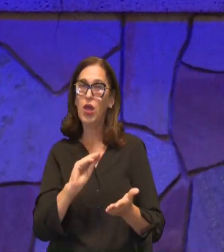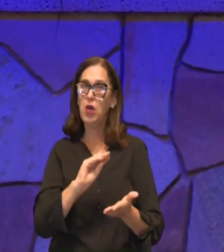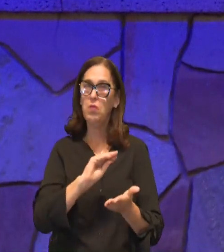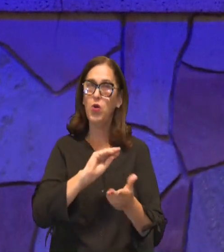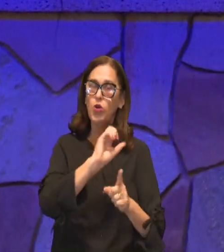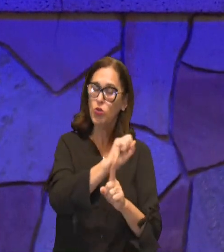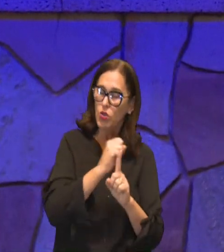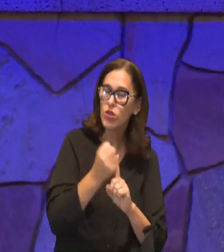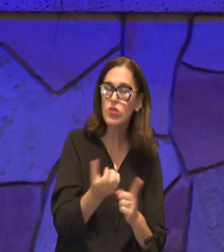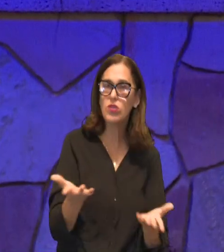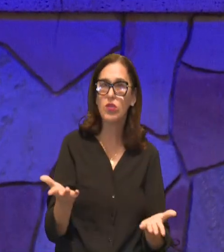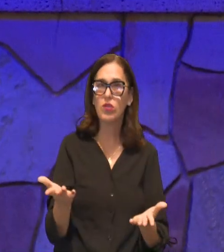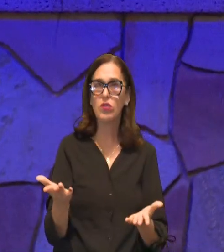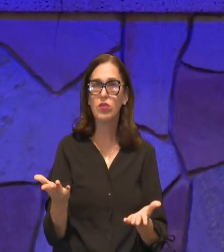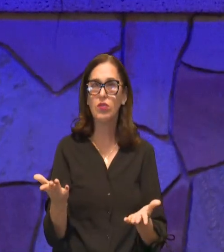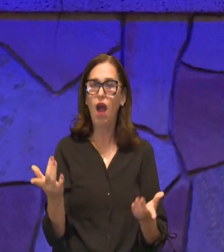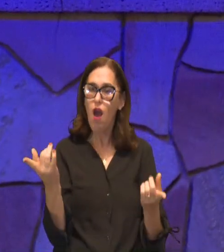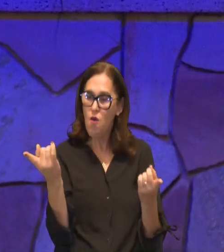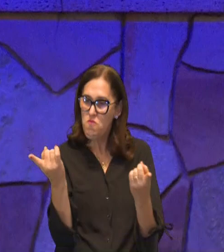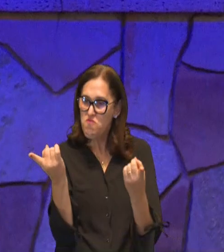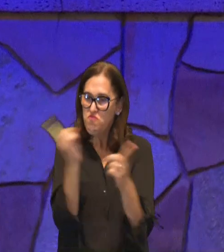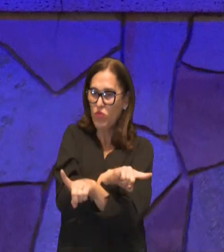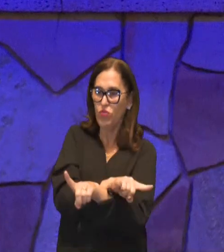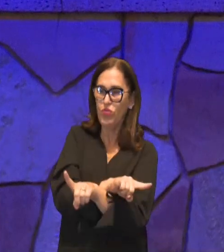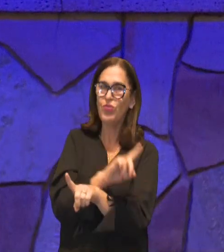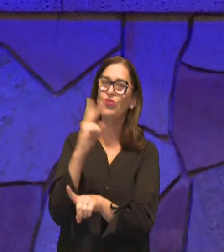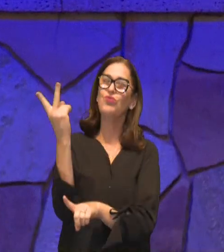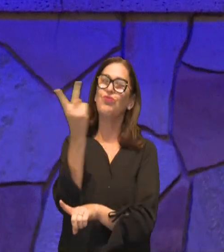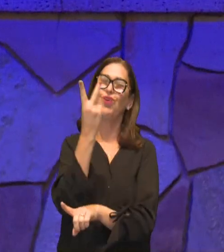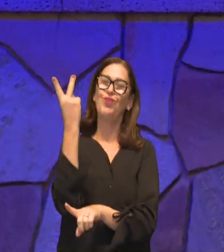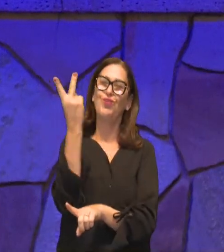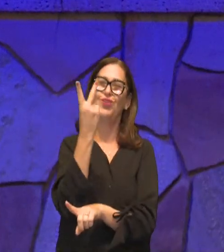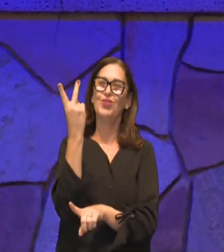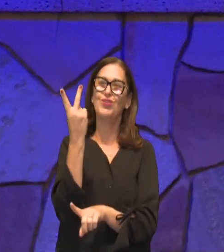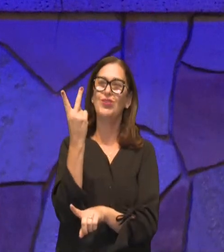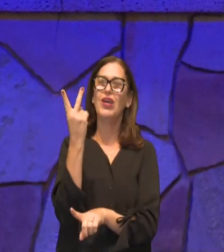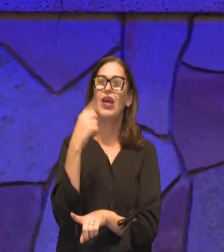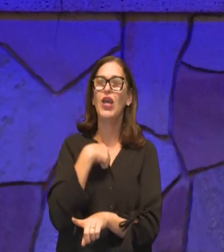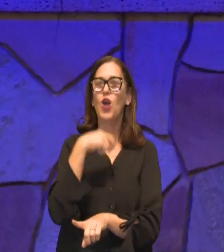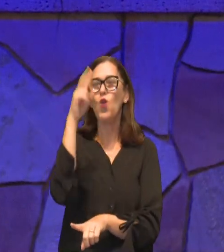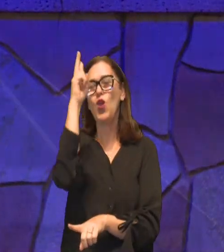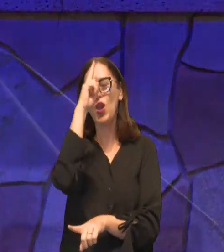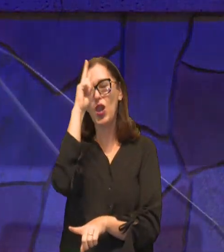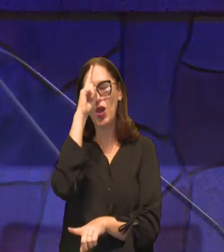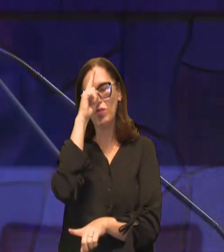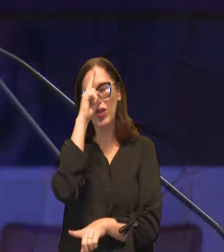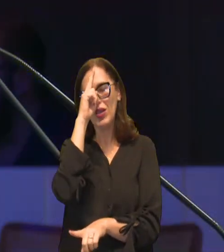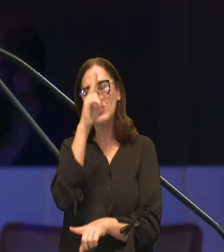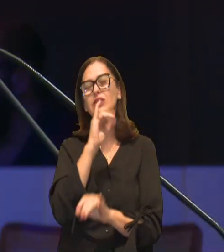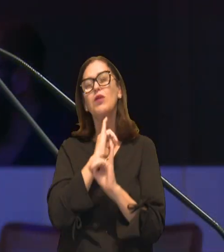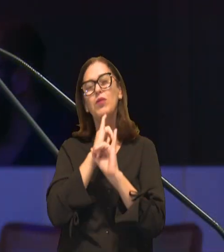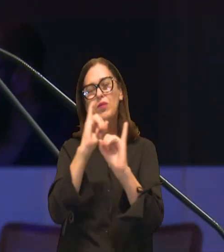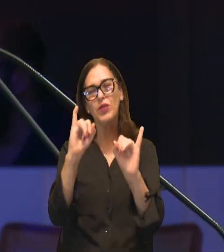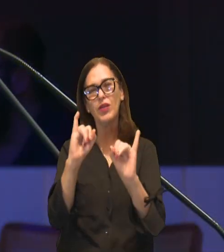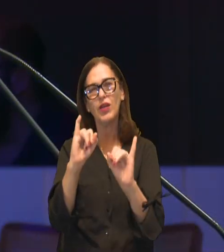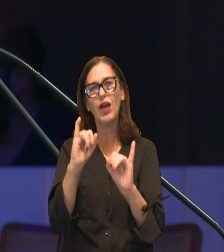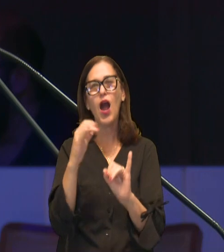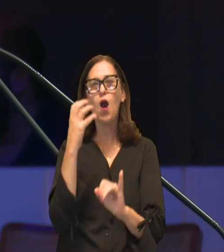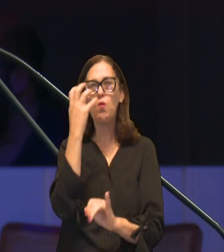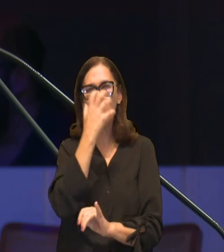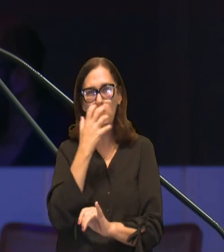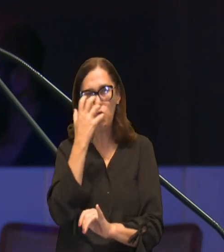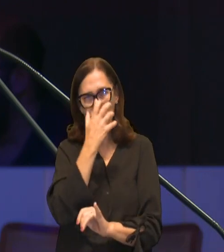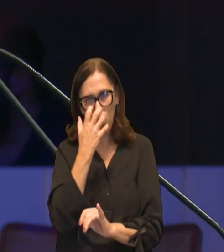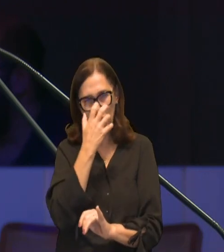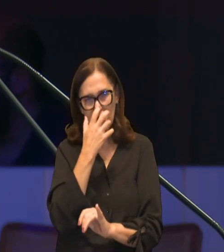todos. Absoluta inversão na escala de valores. E eu me lembro, e sempre cito isso à igreja, uma melodia da década